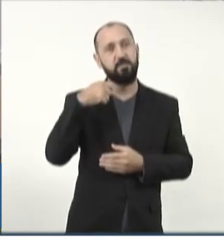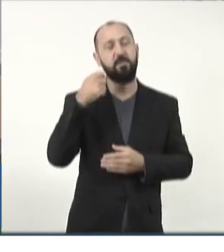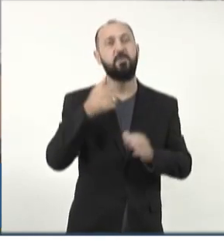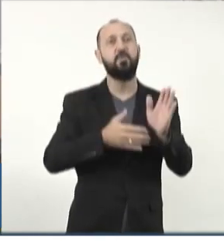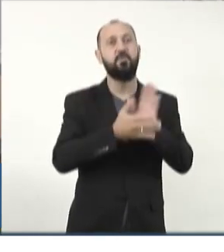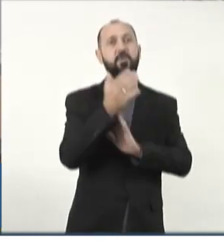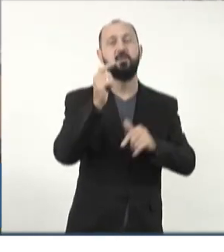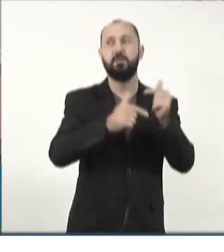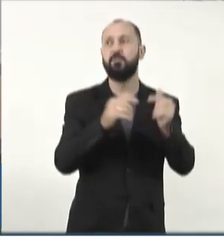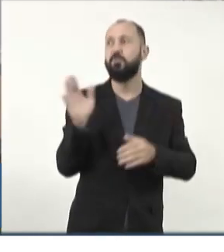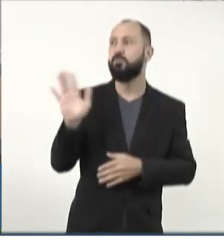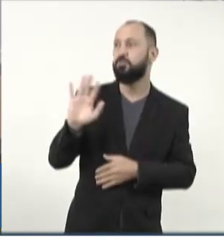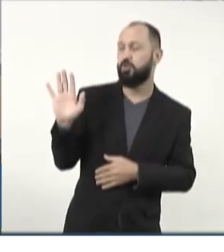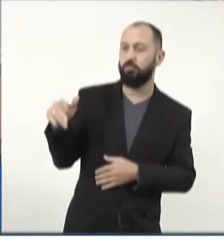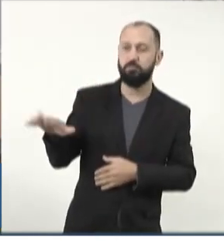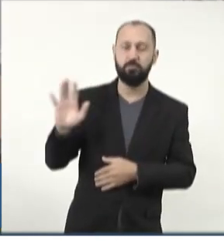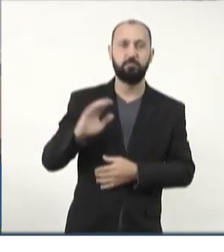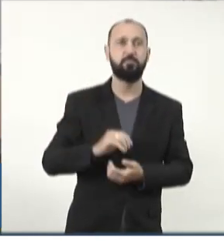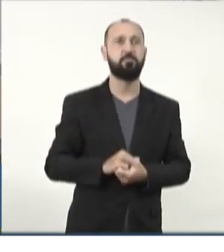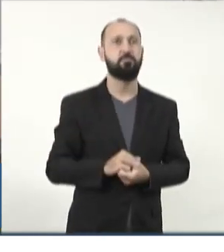foi trabalhar e falou: tchau, pessoal.